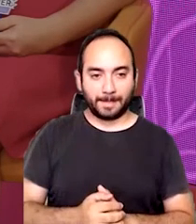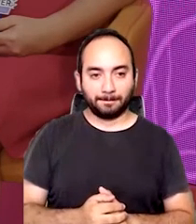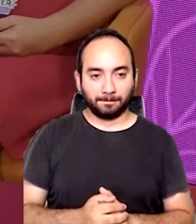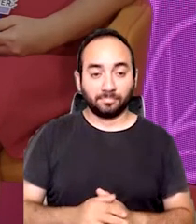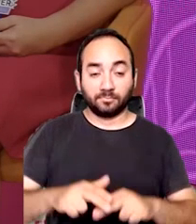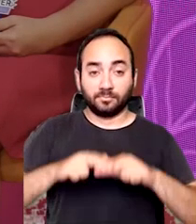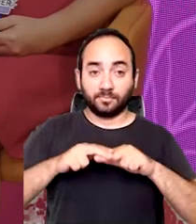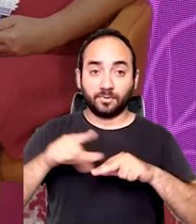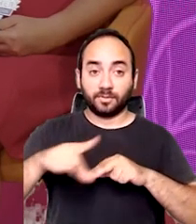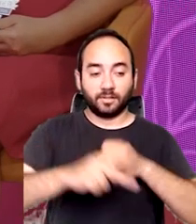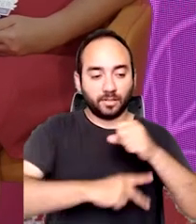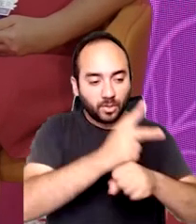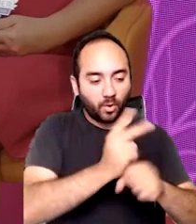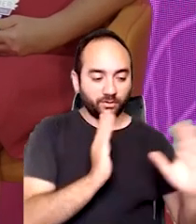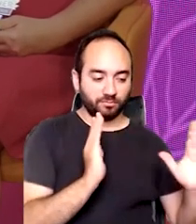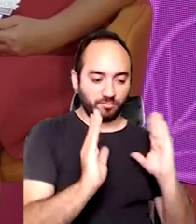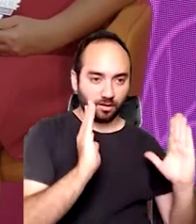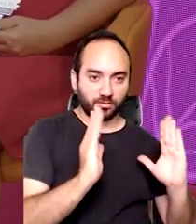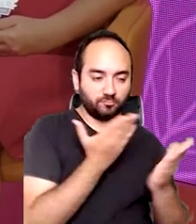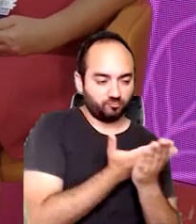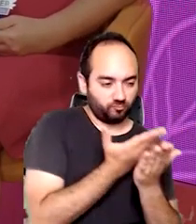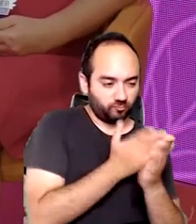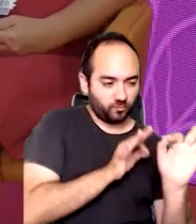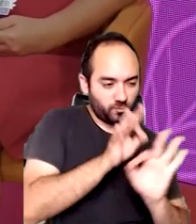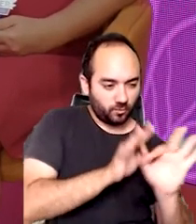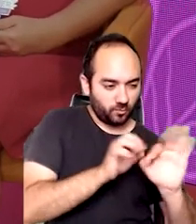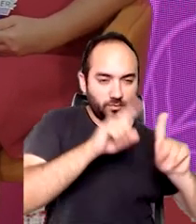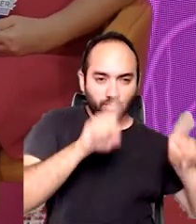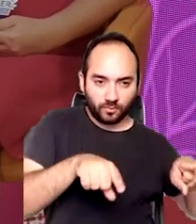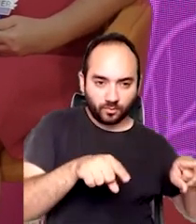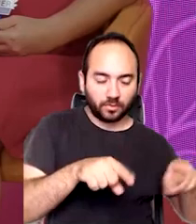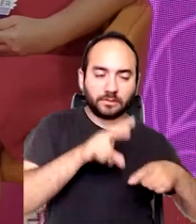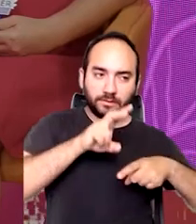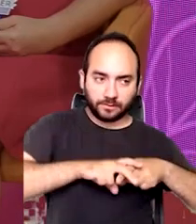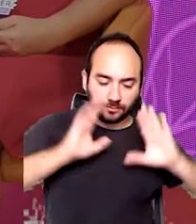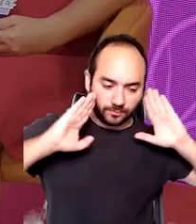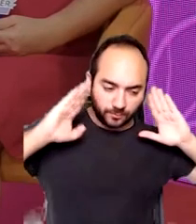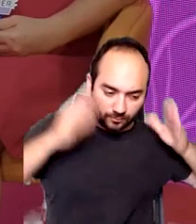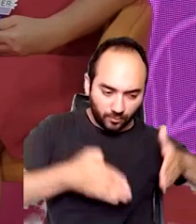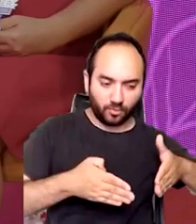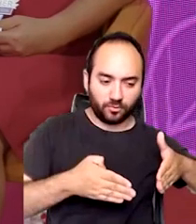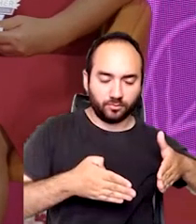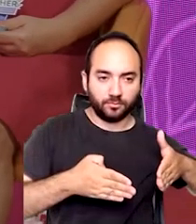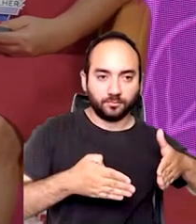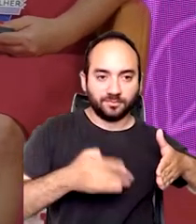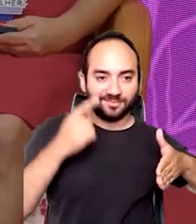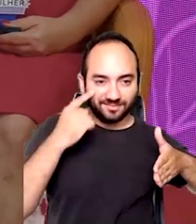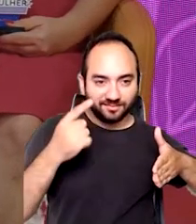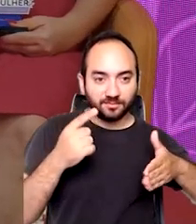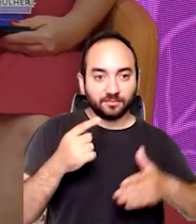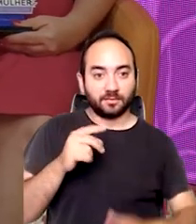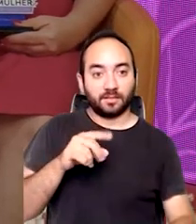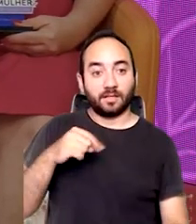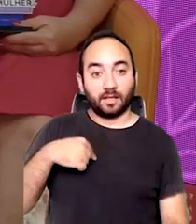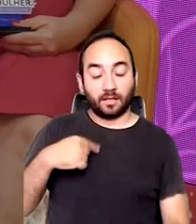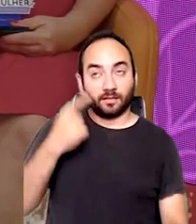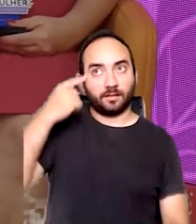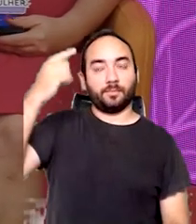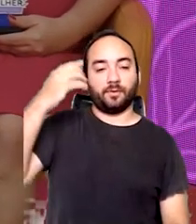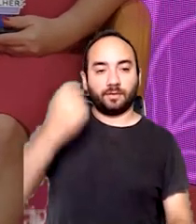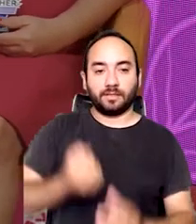eh por isso que teve esses dois anos sabáticos que era de centrar E ai vi